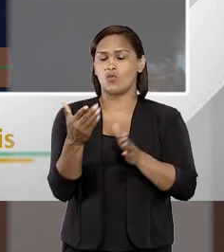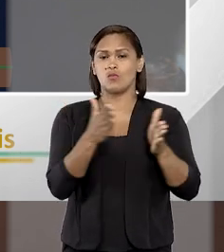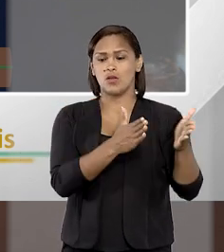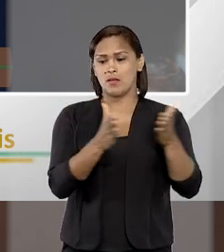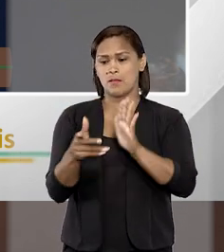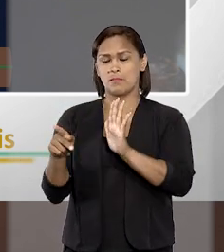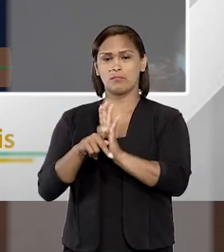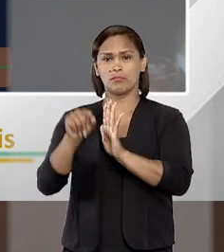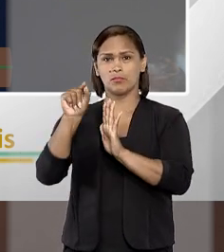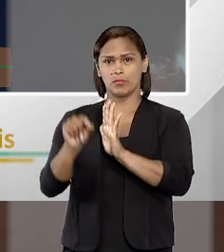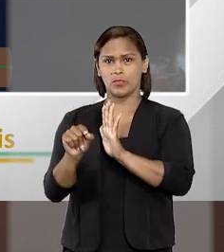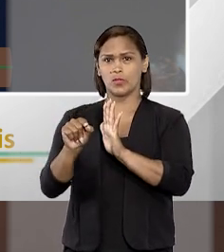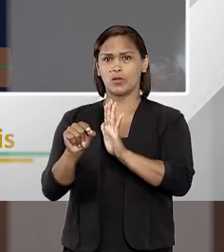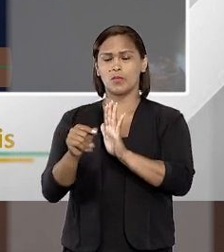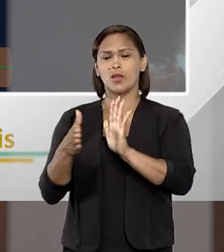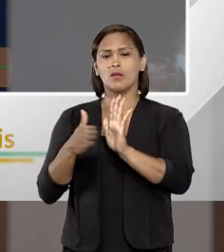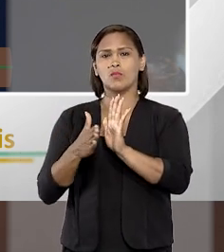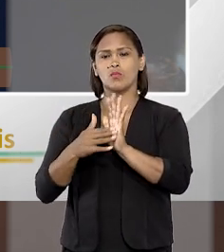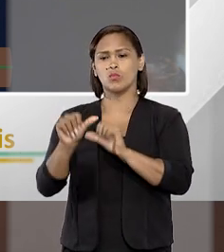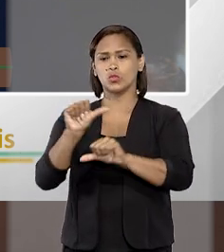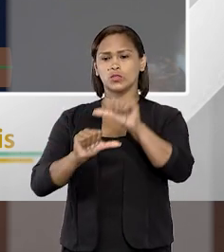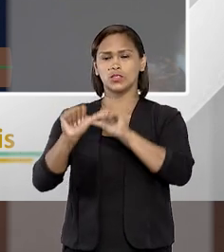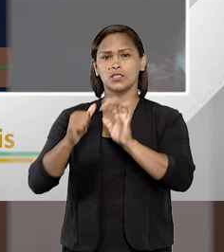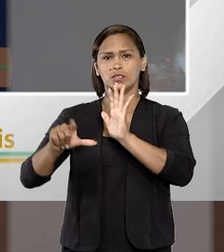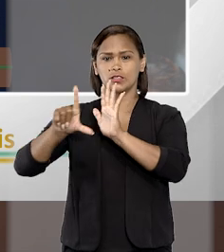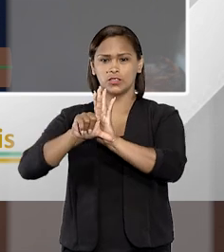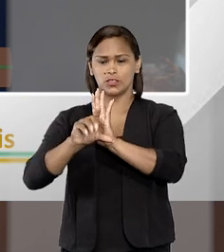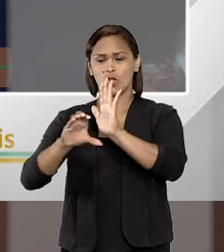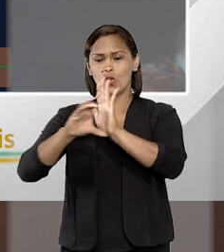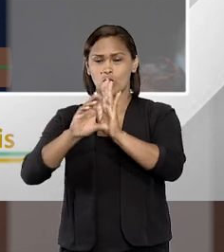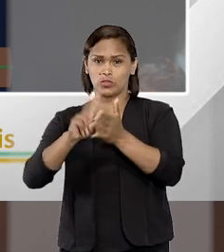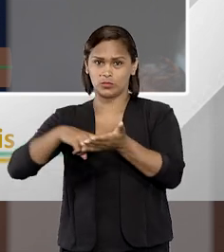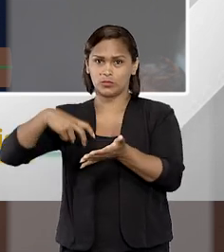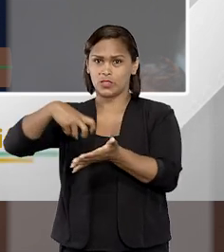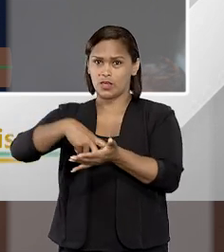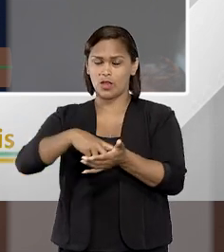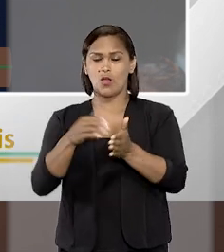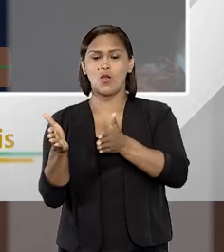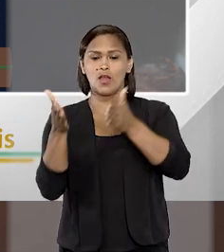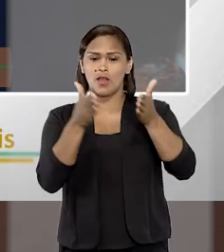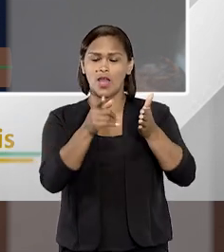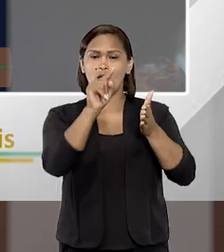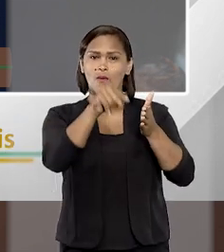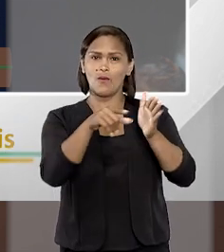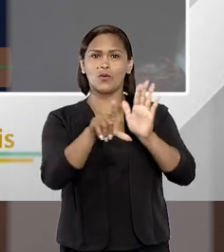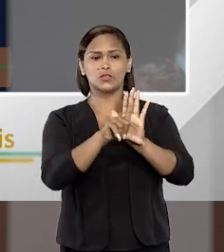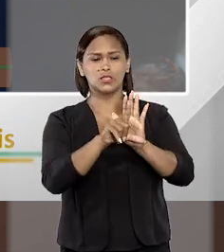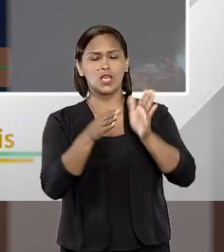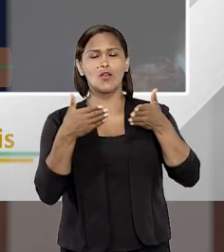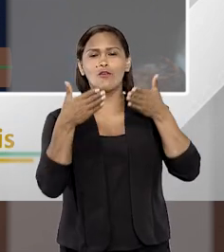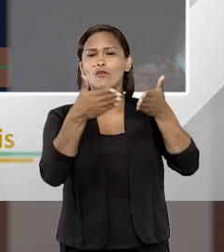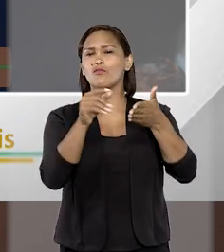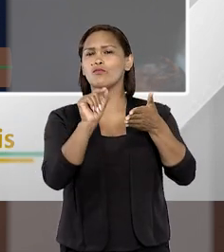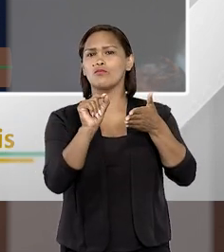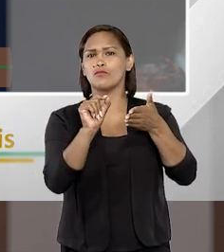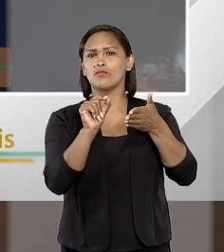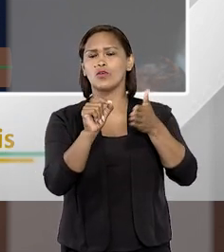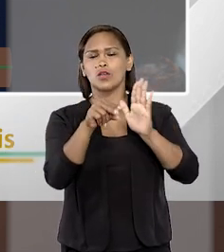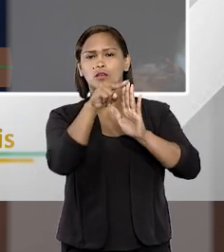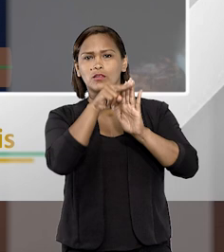destina a propor mudança Legislativa no código de processo penal e os outros que objetiva